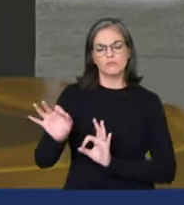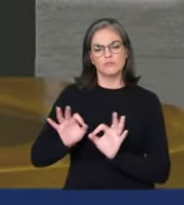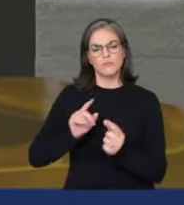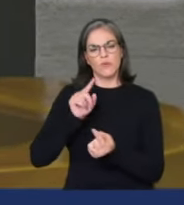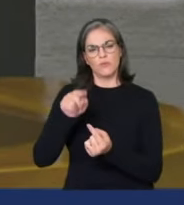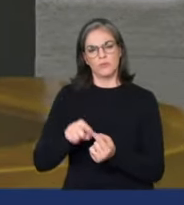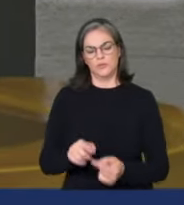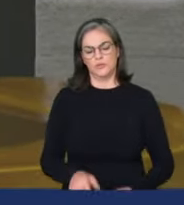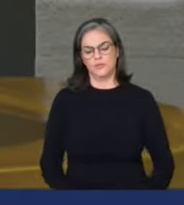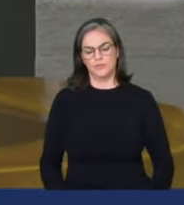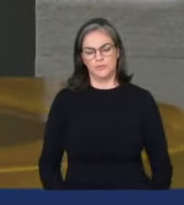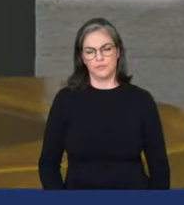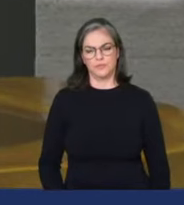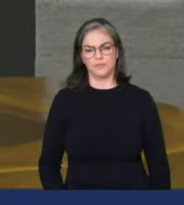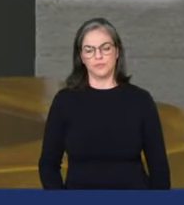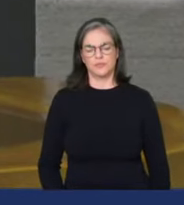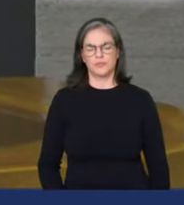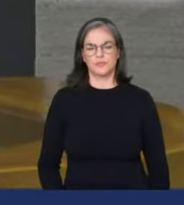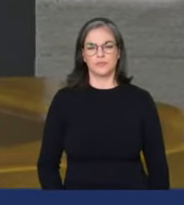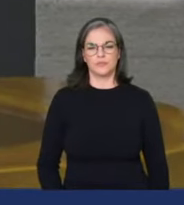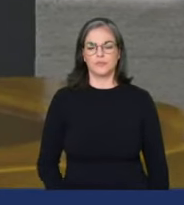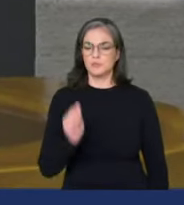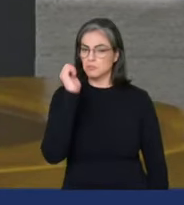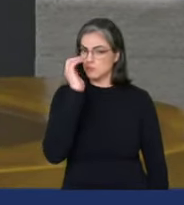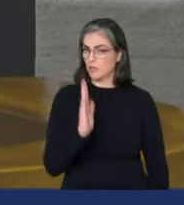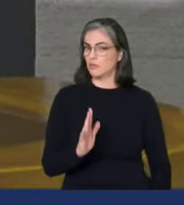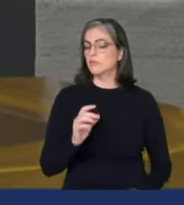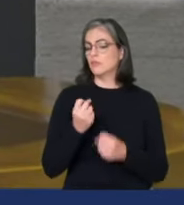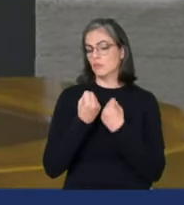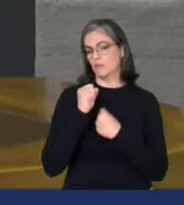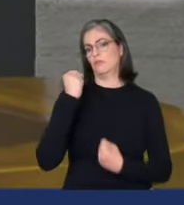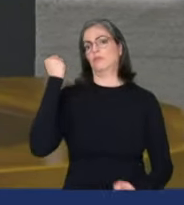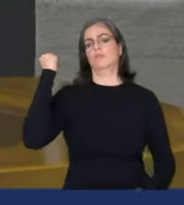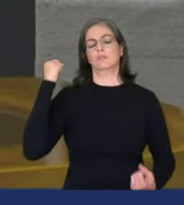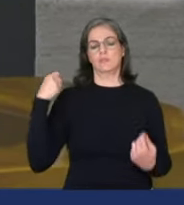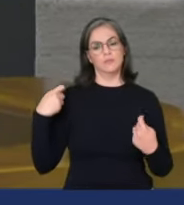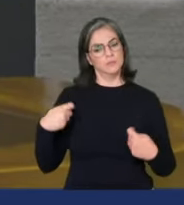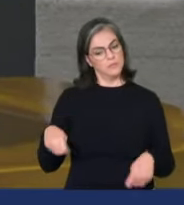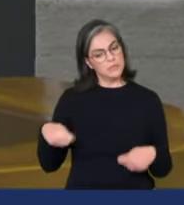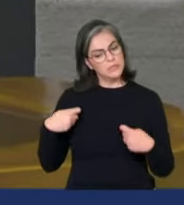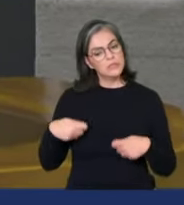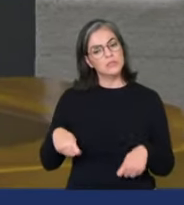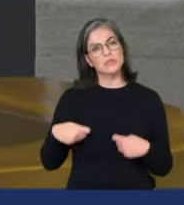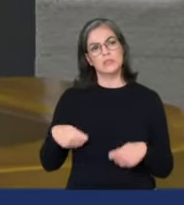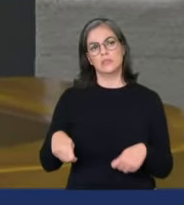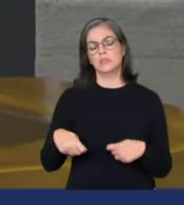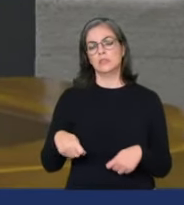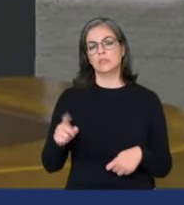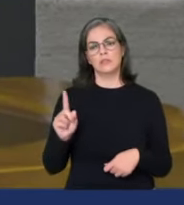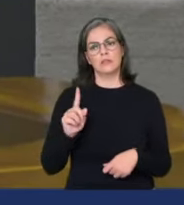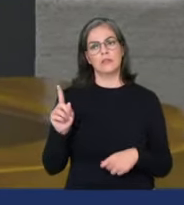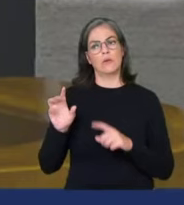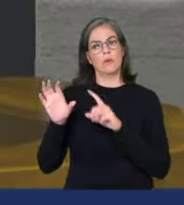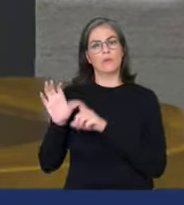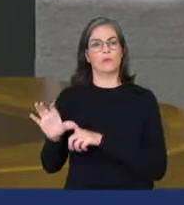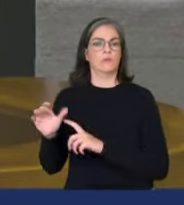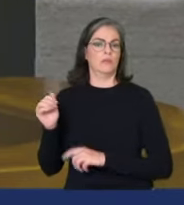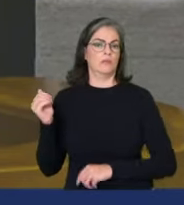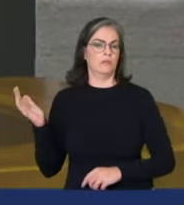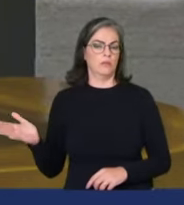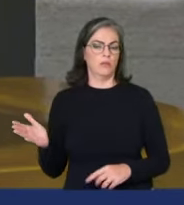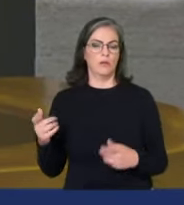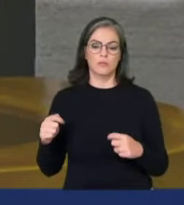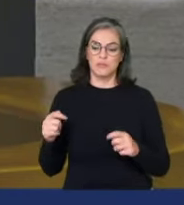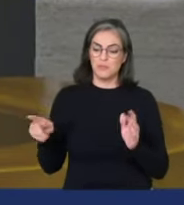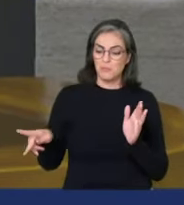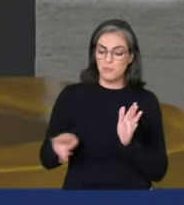subestimar. Um país do tamanho do Brasil precisa ter uma política de desenvolvimento local, de